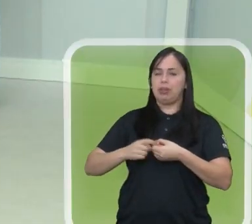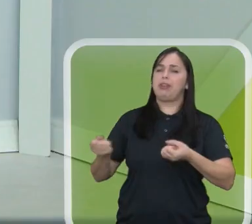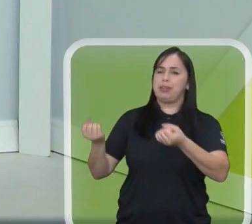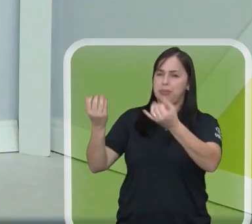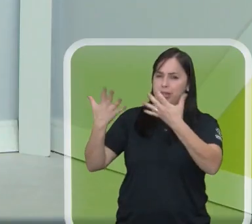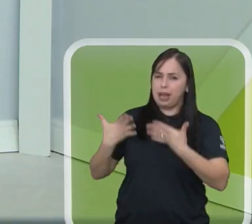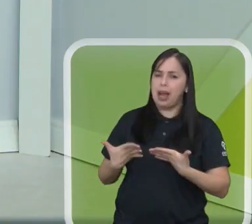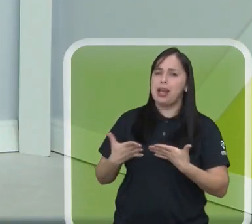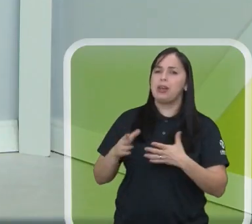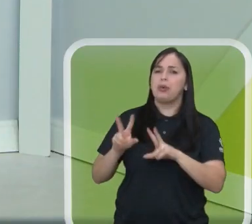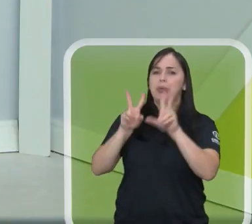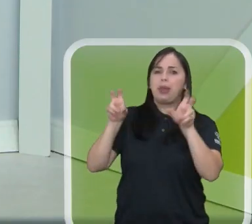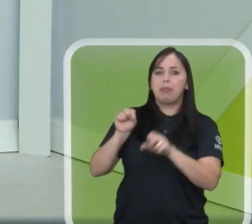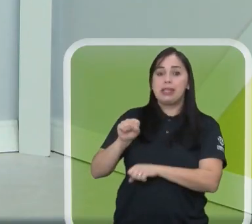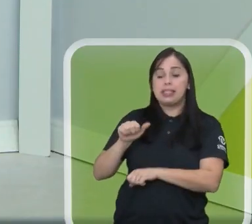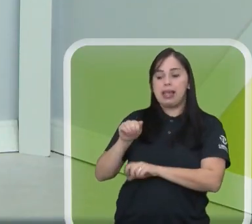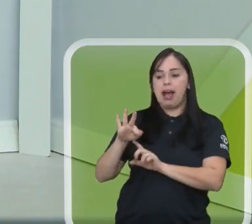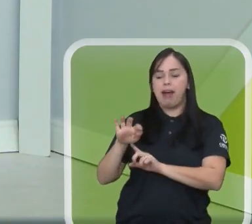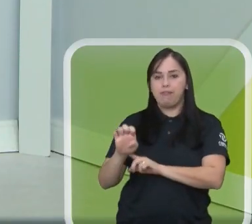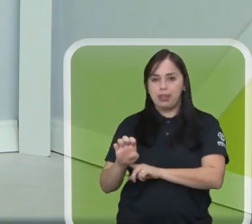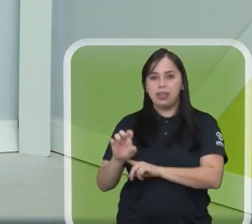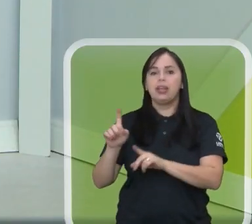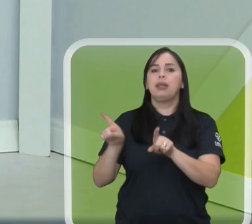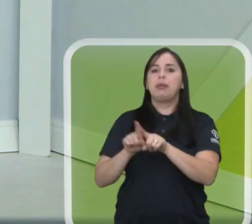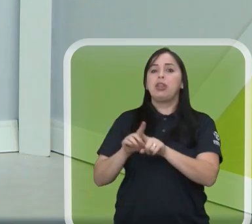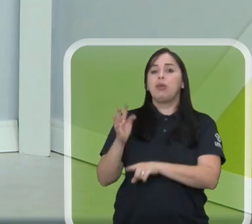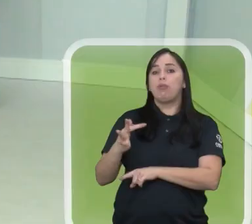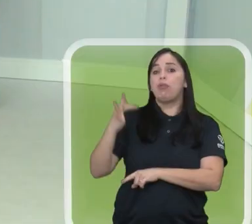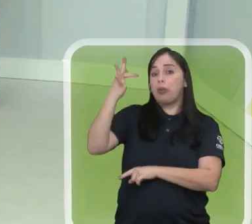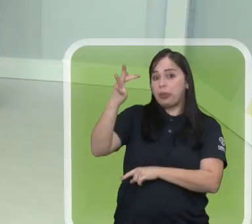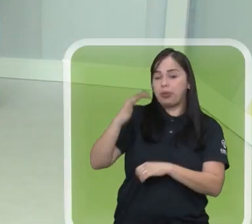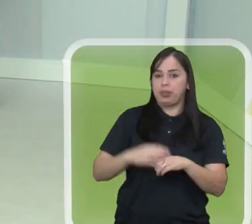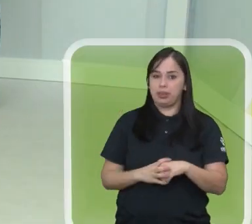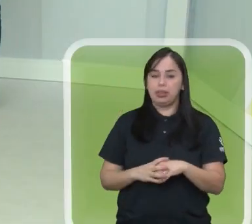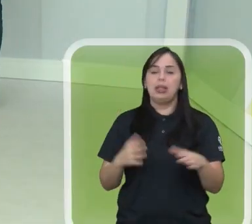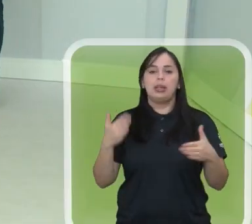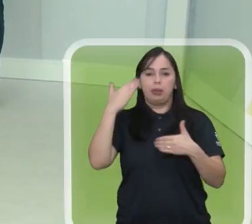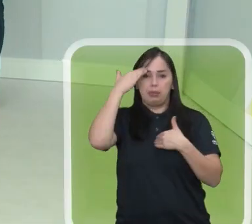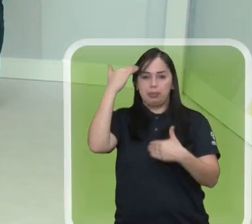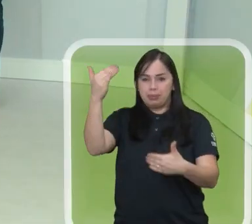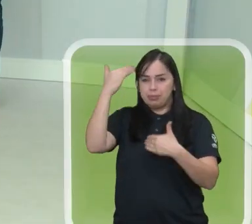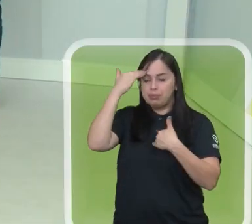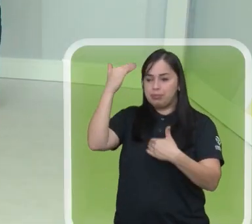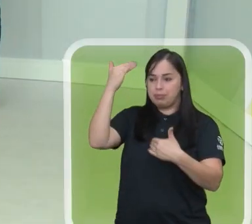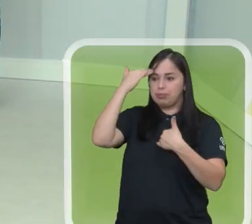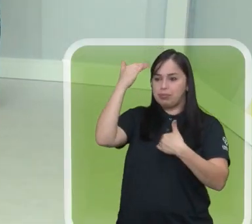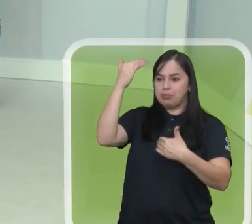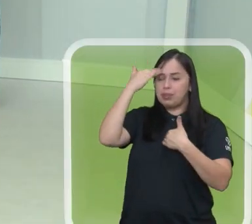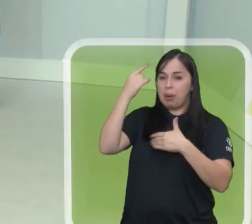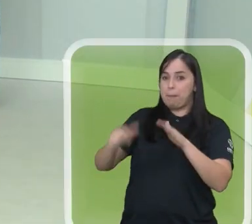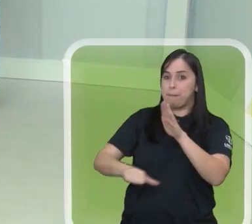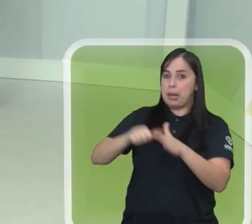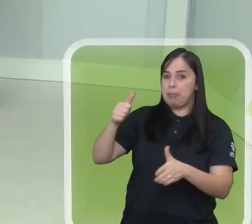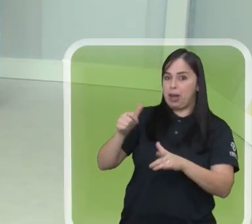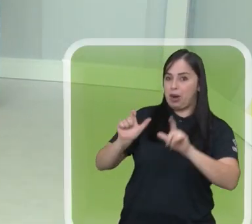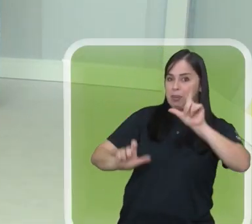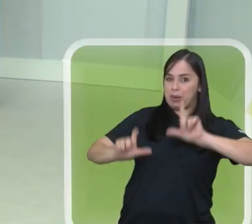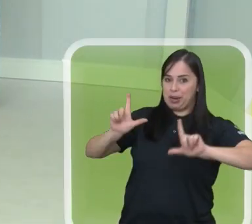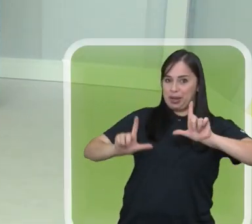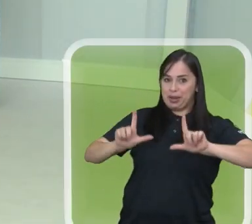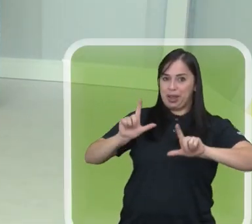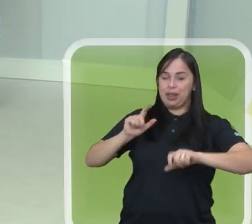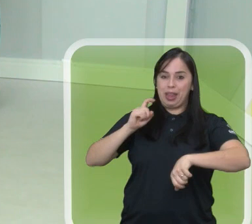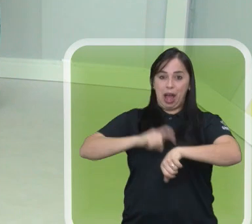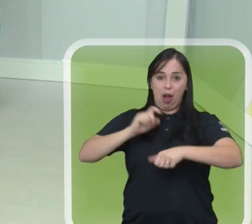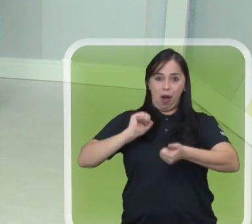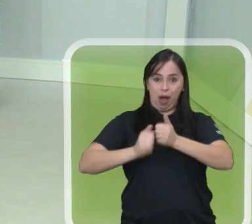a SAF e o futuro do São José com mais calma. Robertinho, quero te agradecer, obrigado pela sua presença nesse primeiro programa Hora do Esporte aqui na tela da